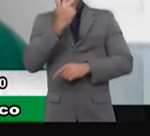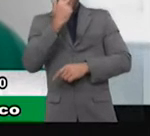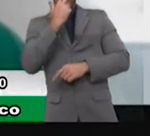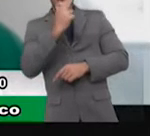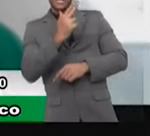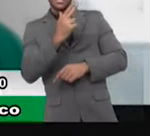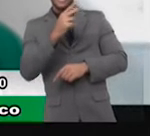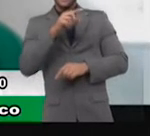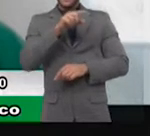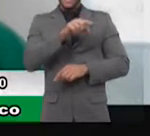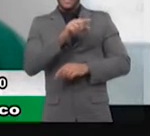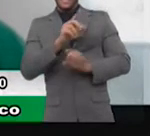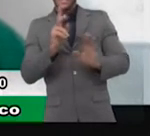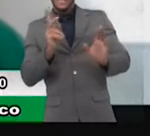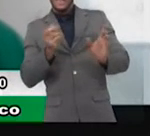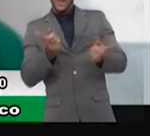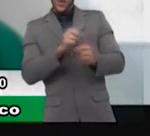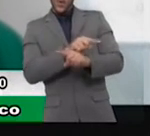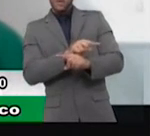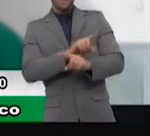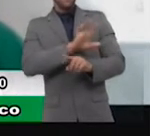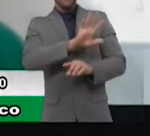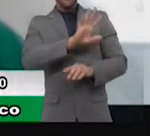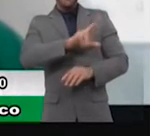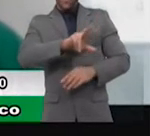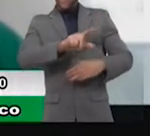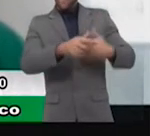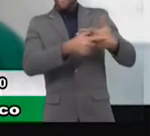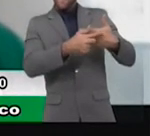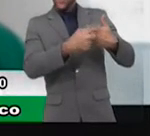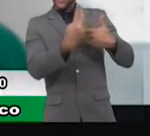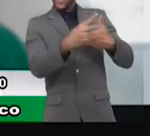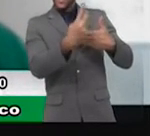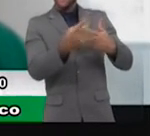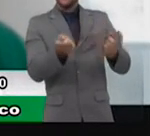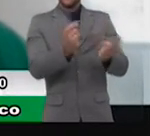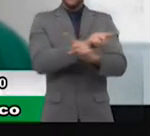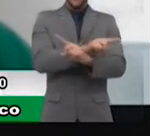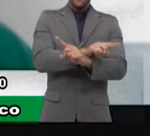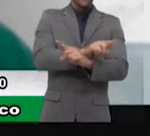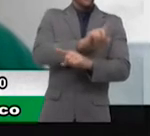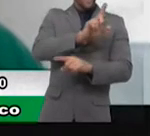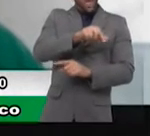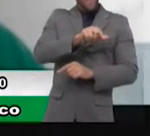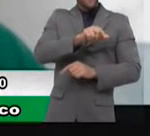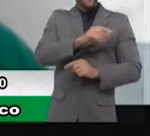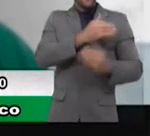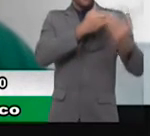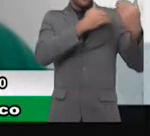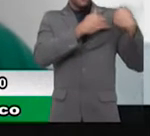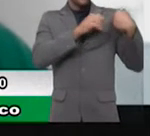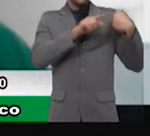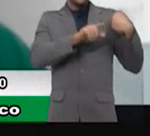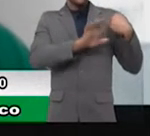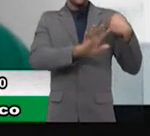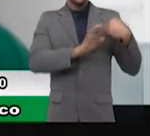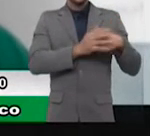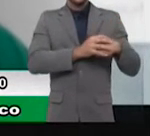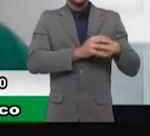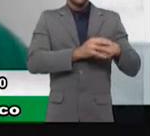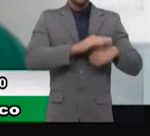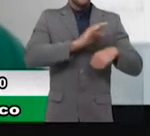Tinho, eu ia discutir com o Tinho. Não, ele está fazendo o papel dele. O papel da oposição é isso, gente. É